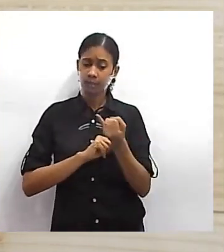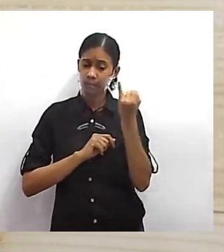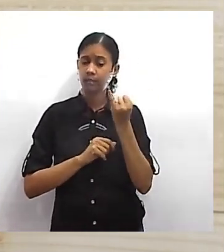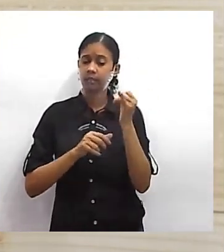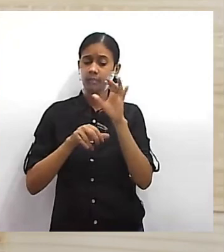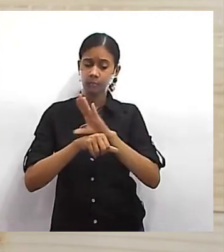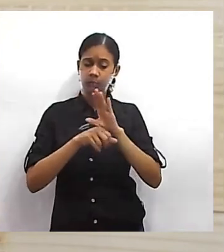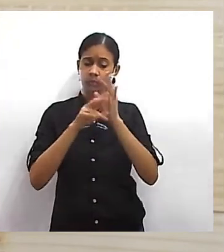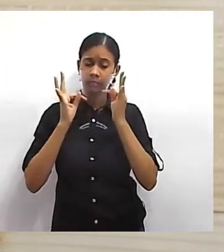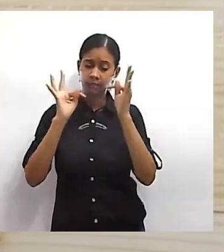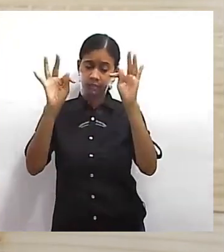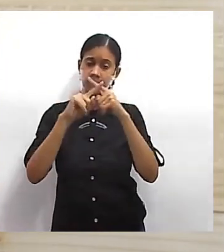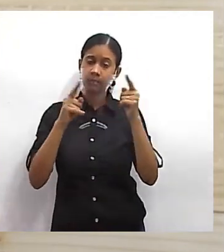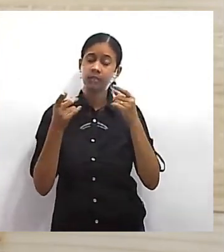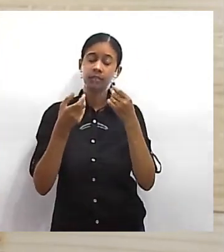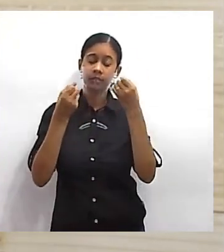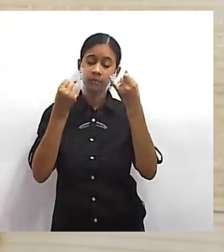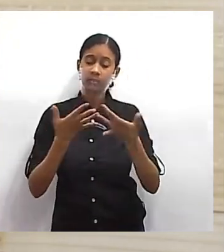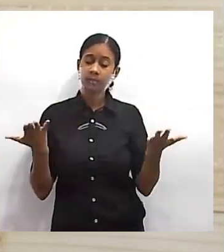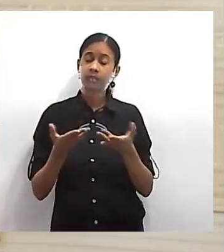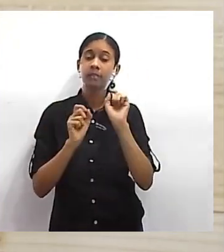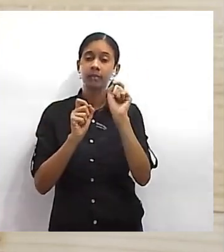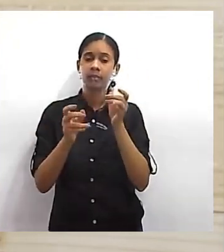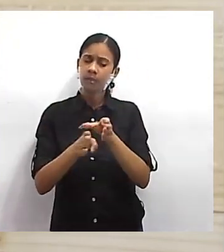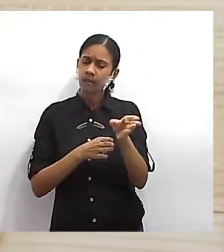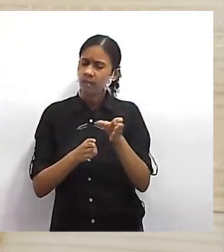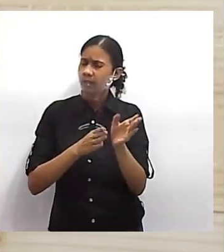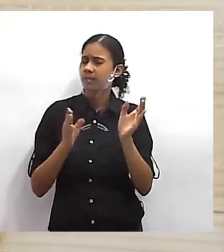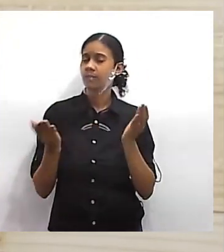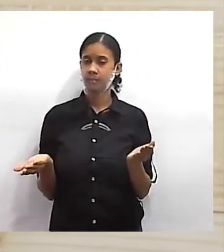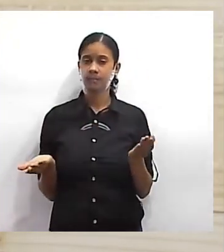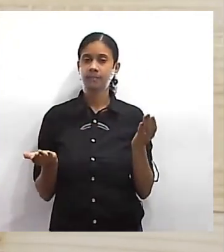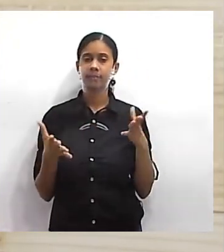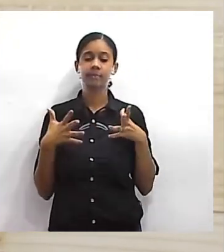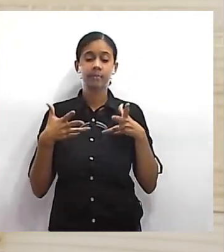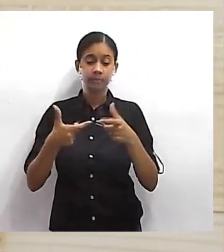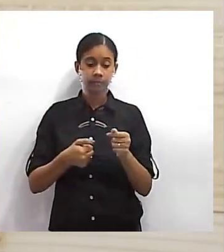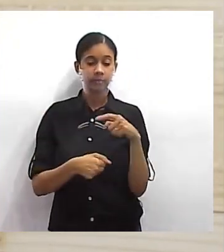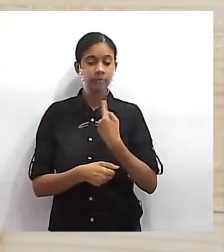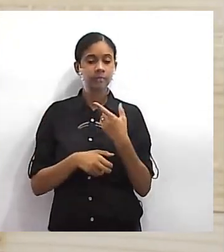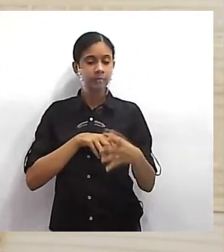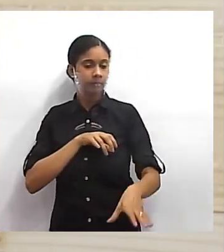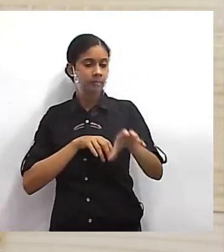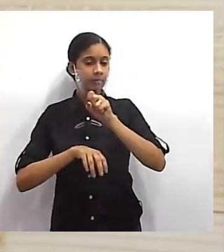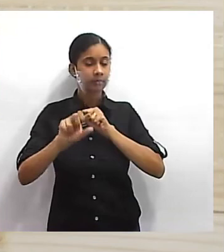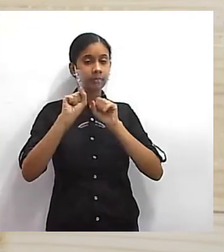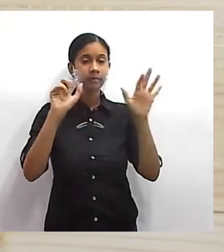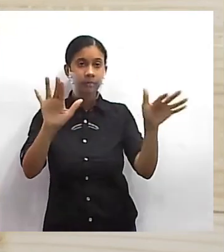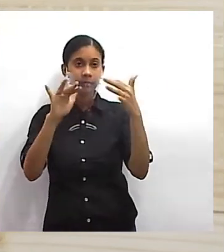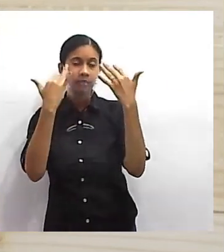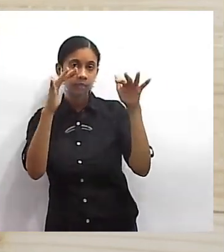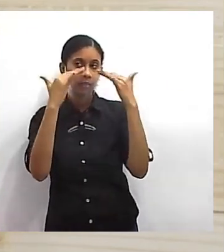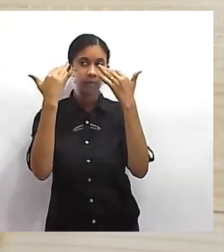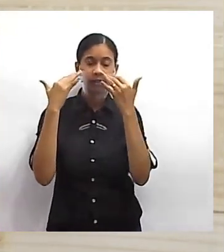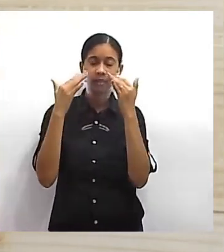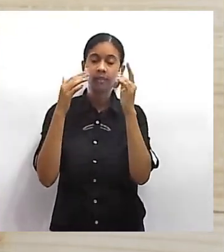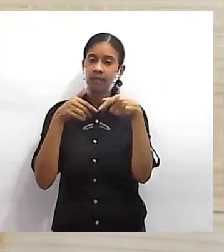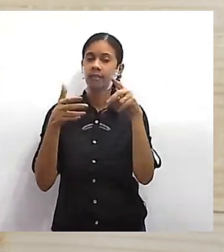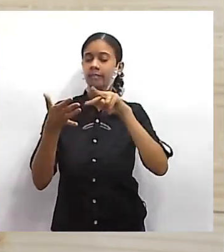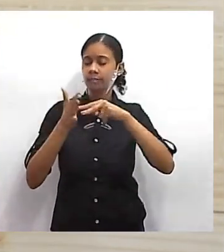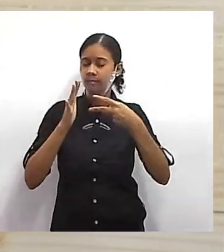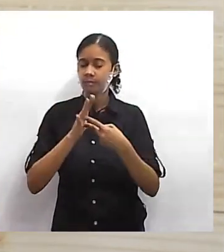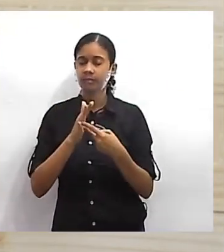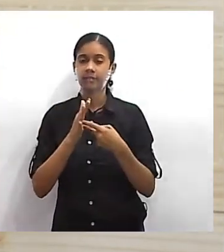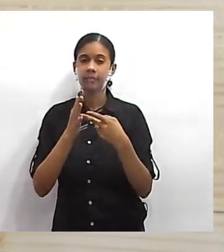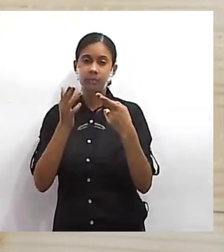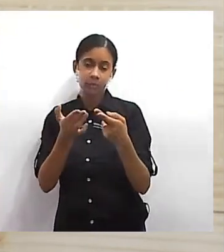falando de orientação. Tudo aquilo que nos atrai, né? Nos atrai tem muito a ver com a nossa formação, com o